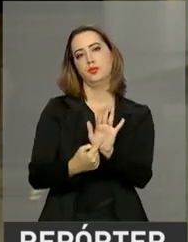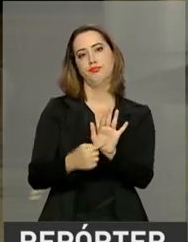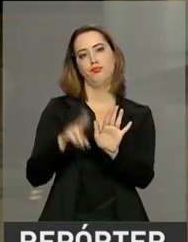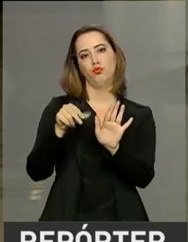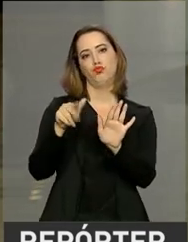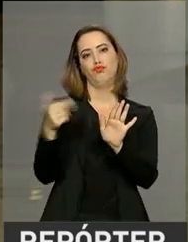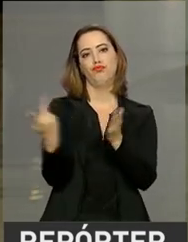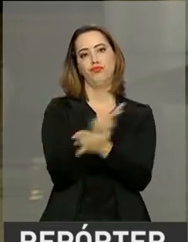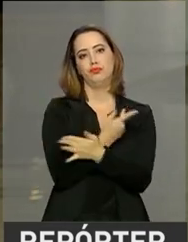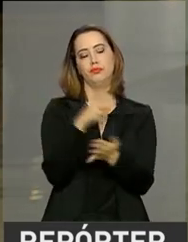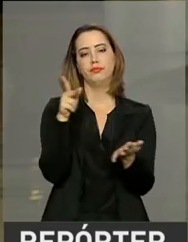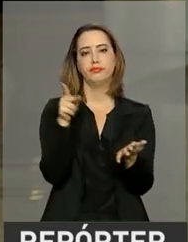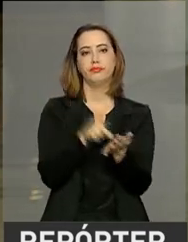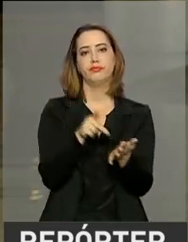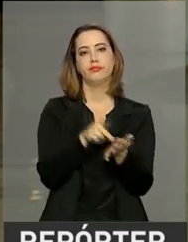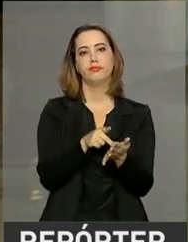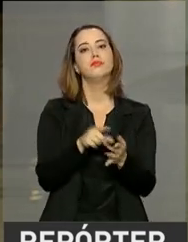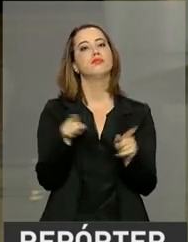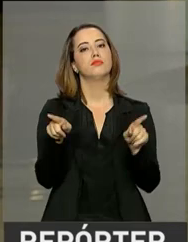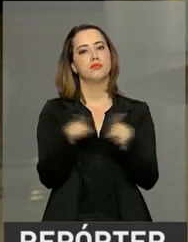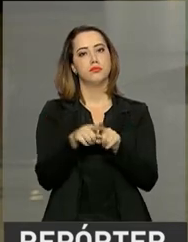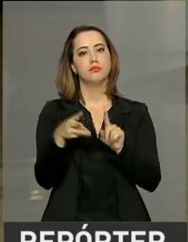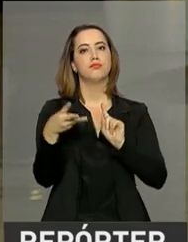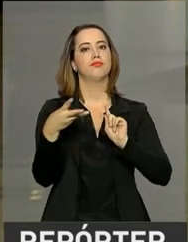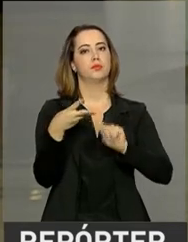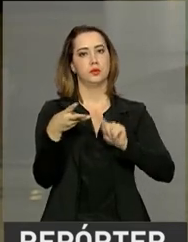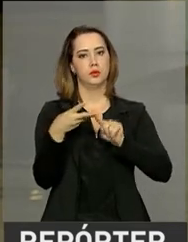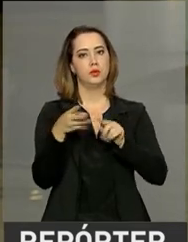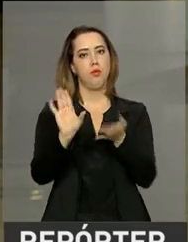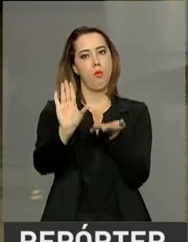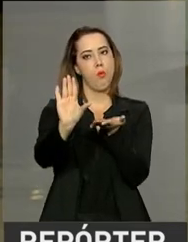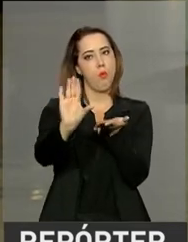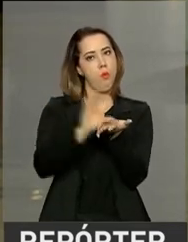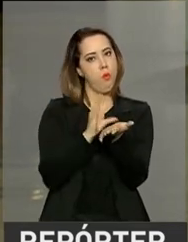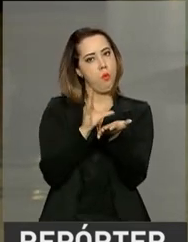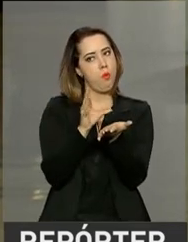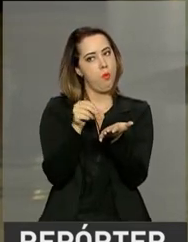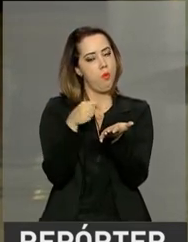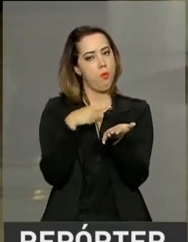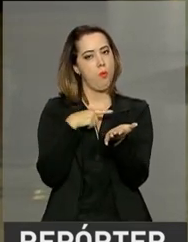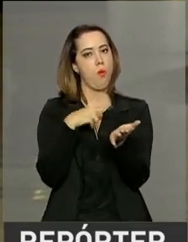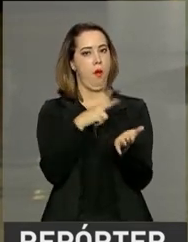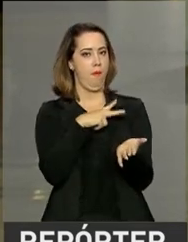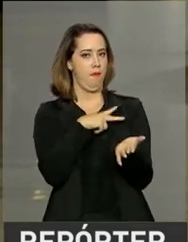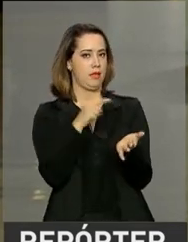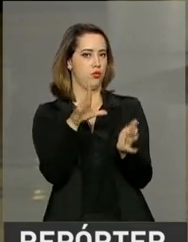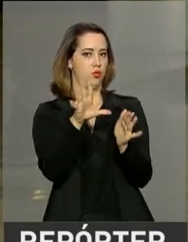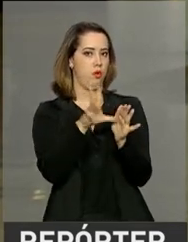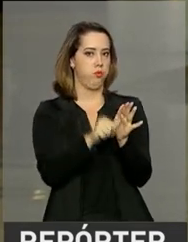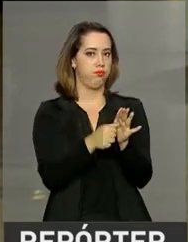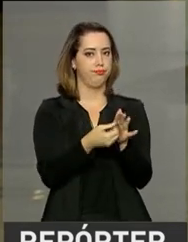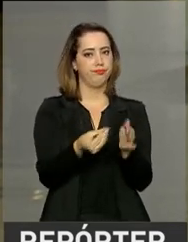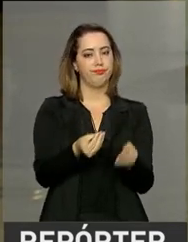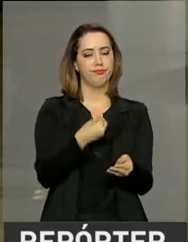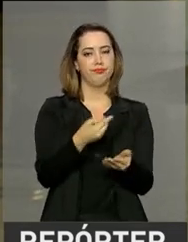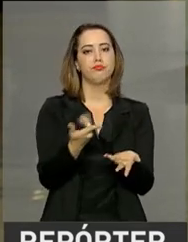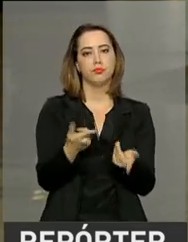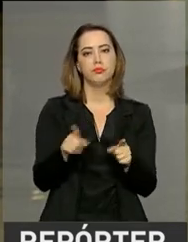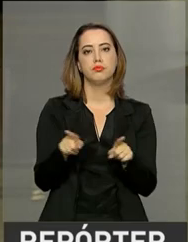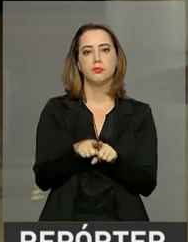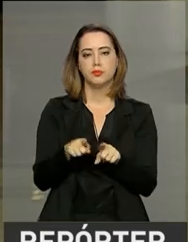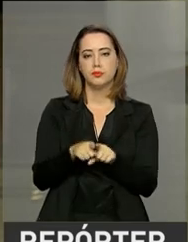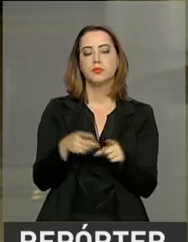nunca foram executados e a apropriação de recursos pelos próprios proponentes dessas iniciativas